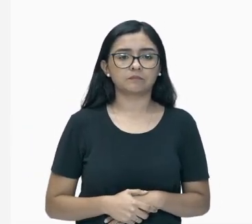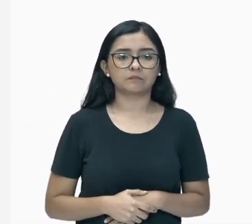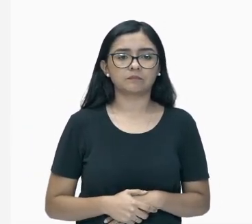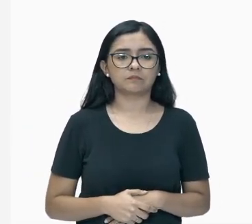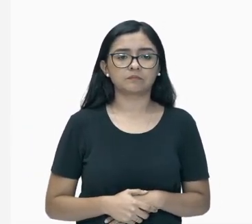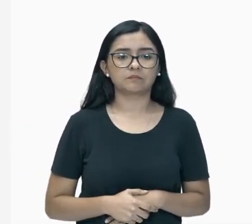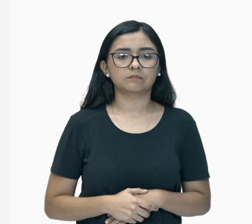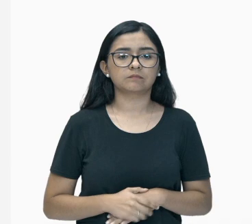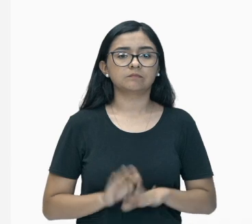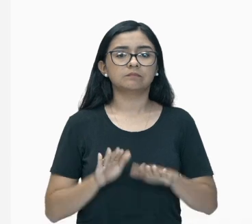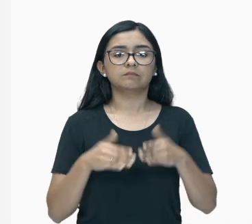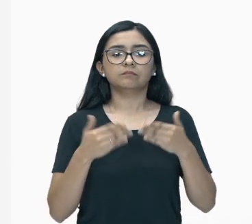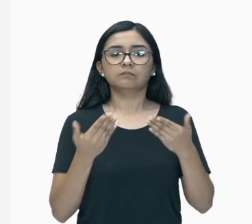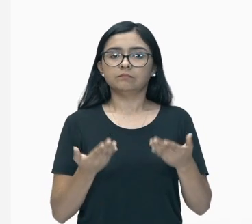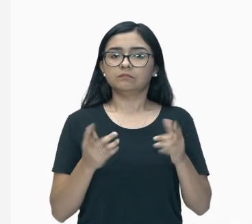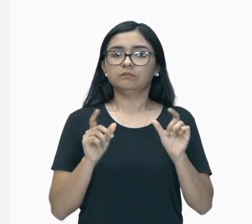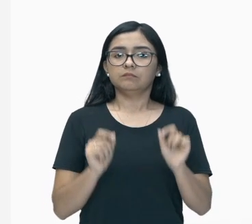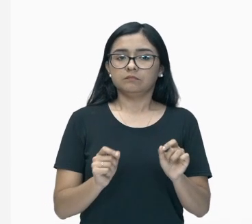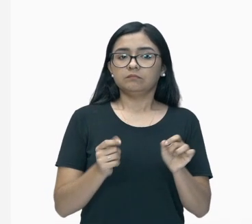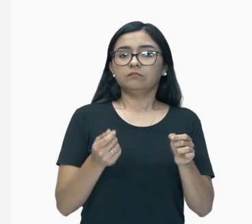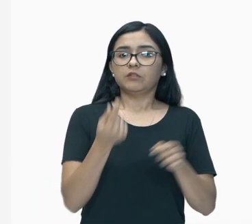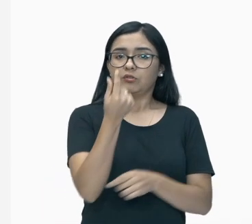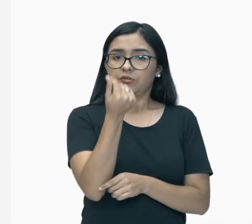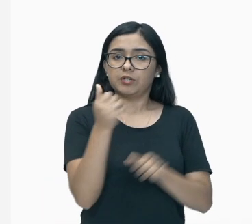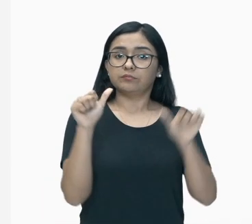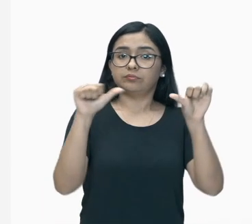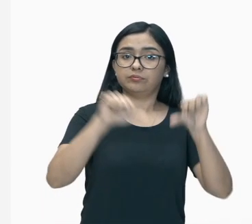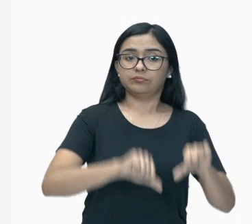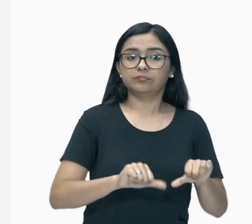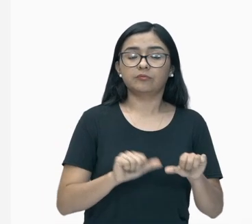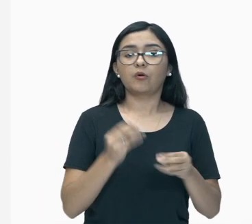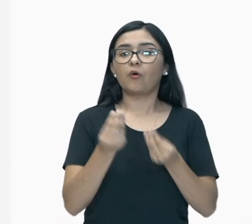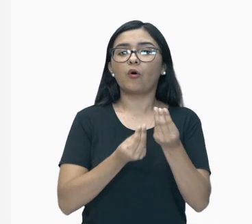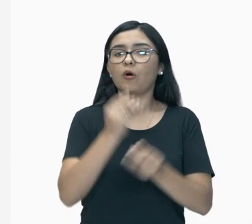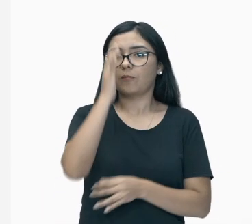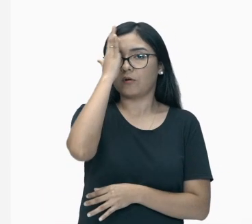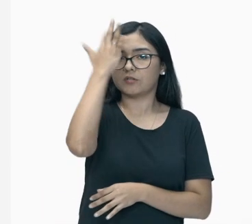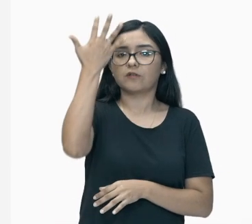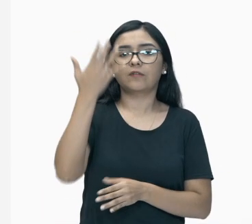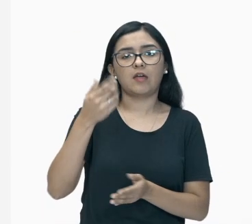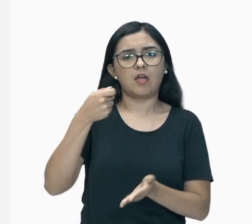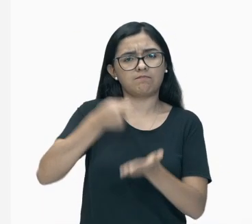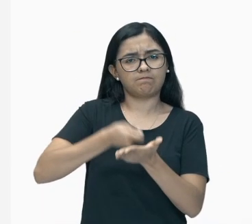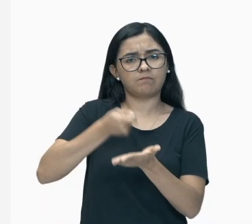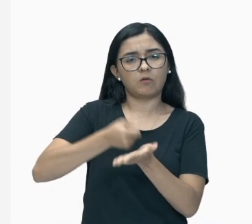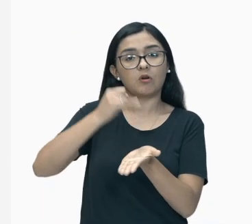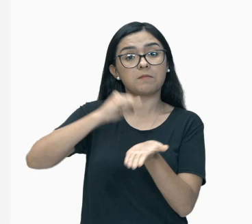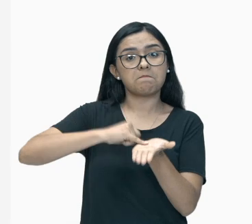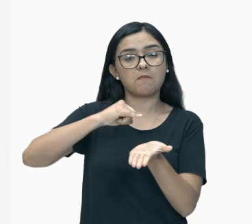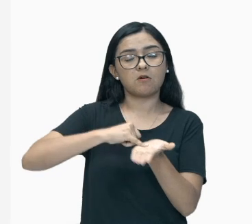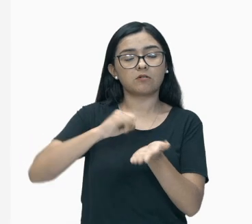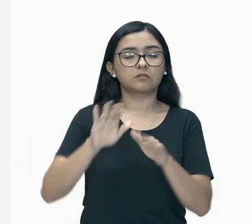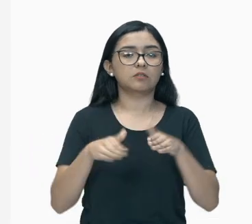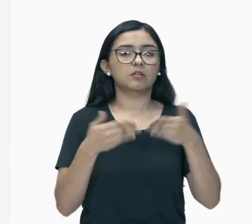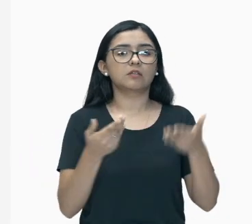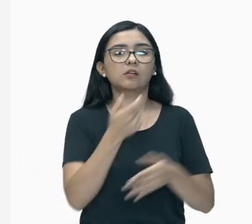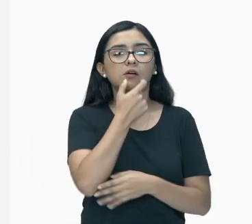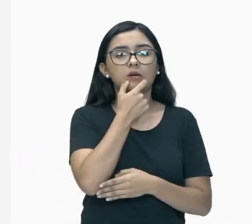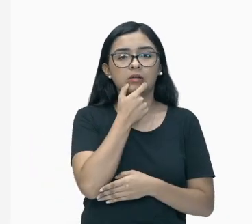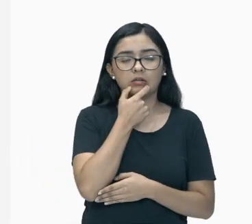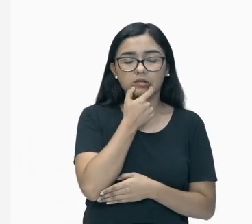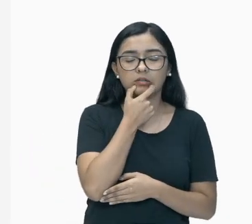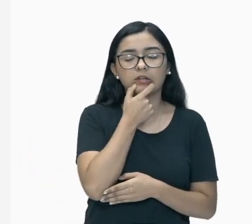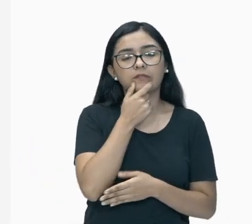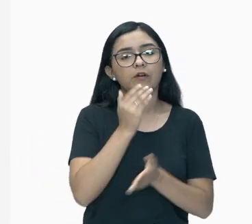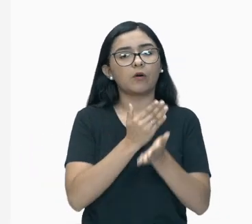cofres vazios, a solução é impostos, não é isso? Então, a Inglaterra vai lançar mão